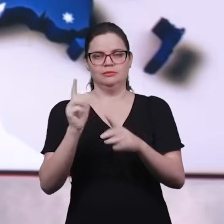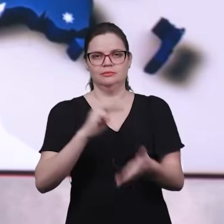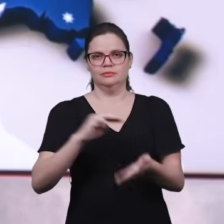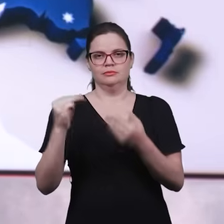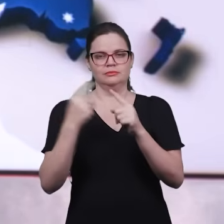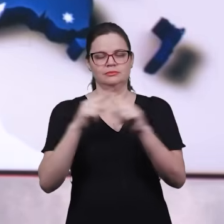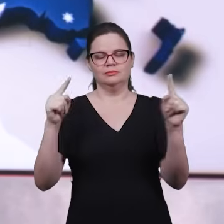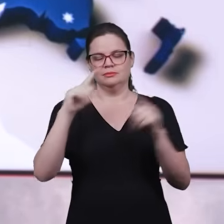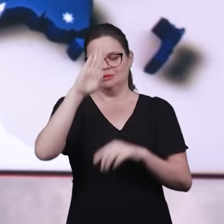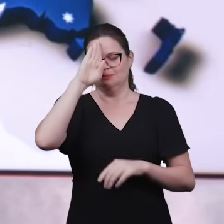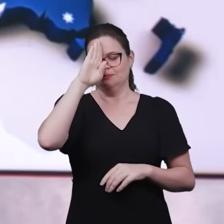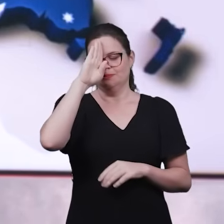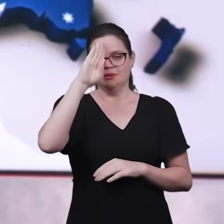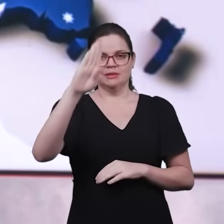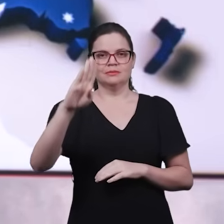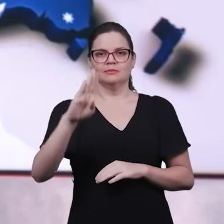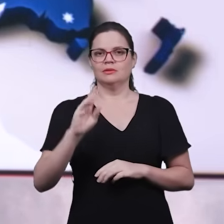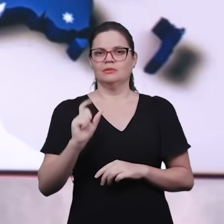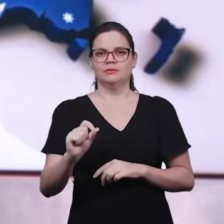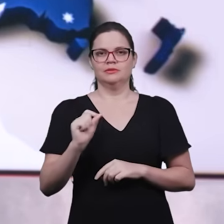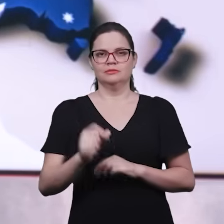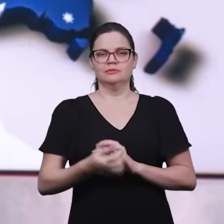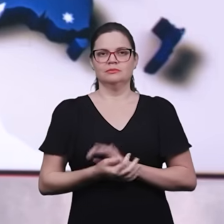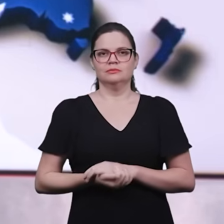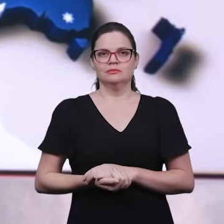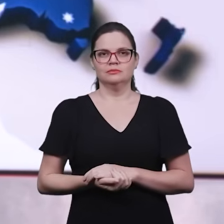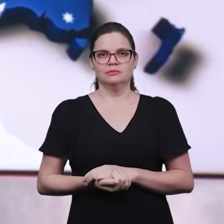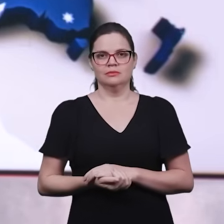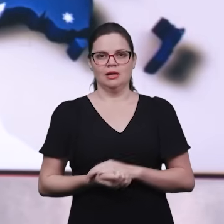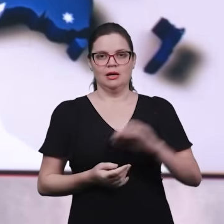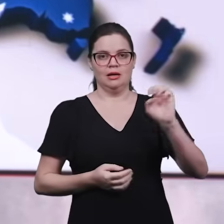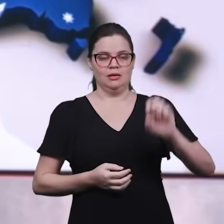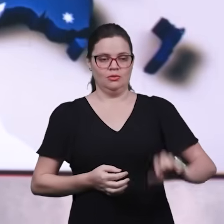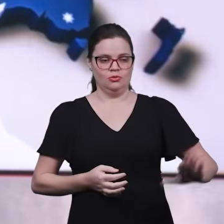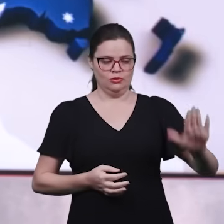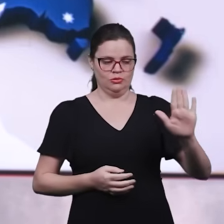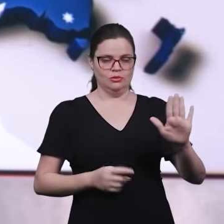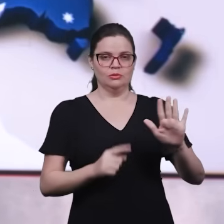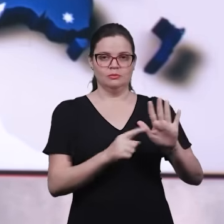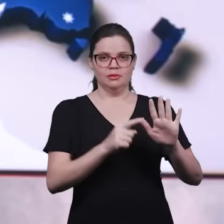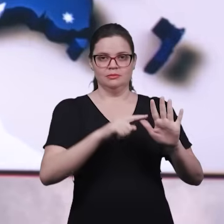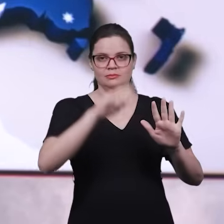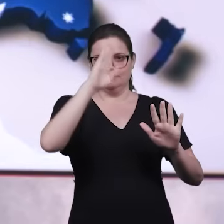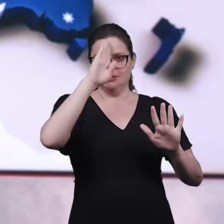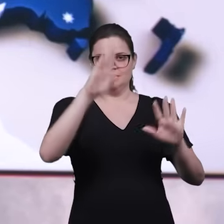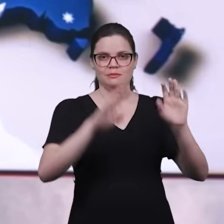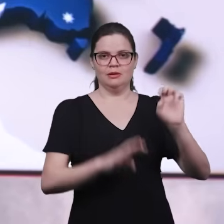Principalmente com relação à Europa.